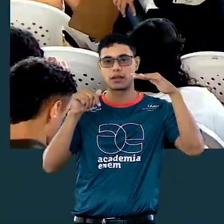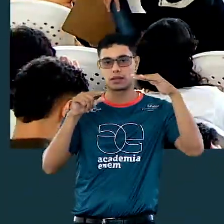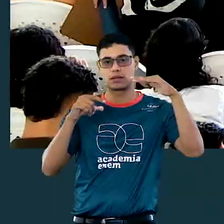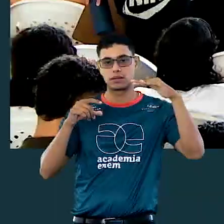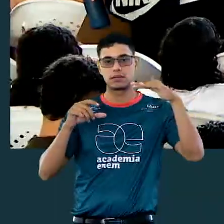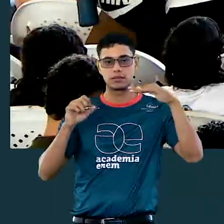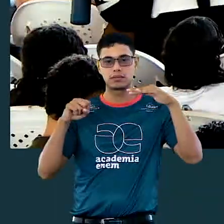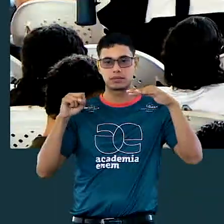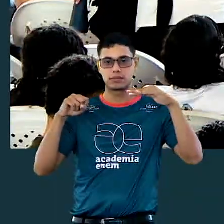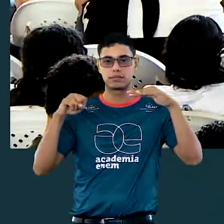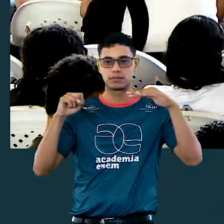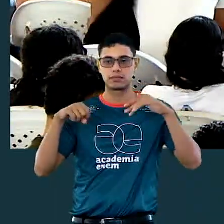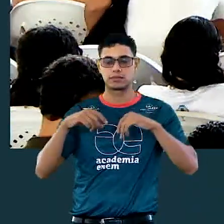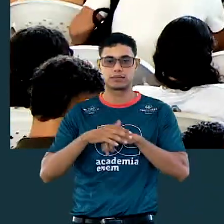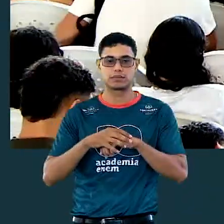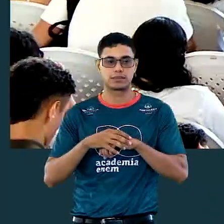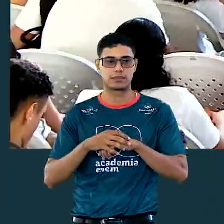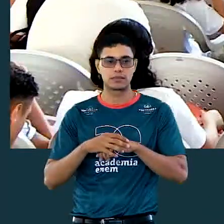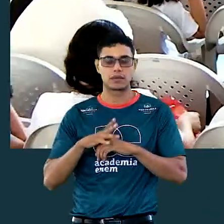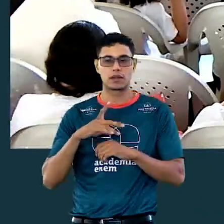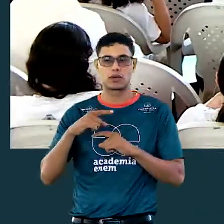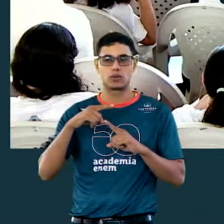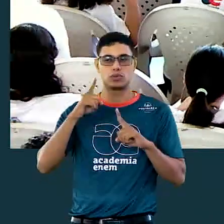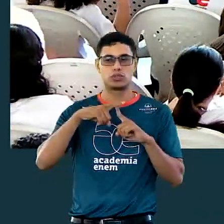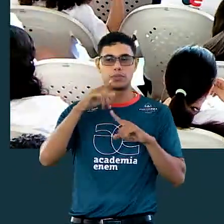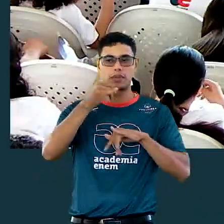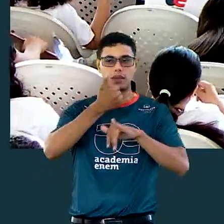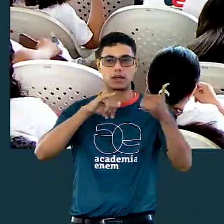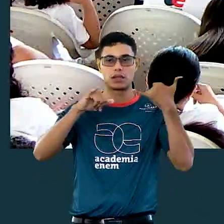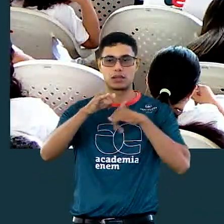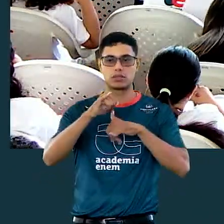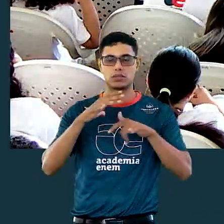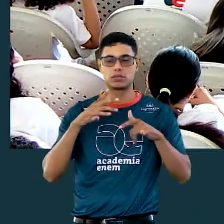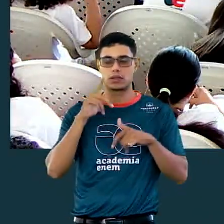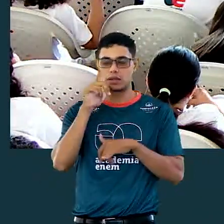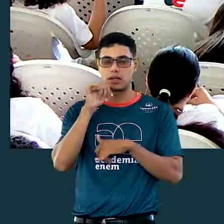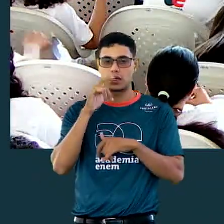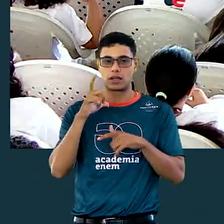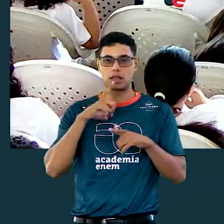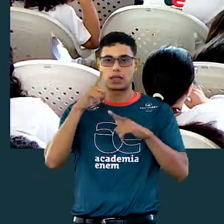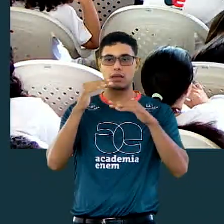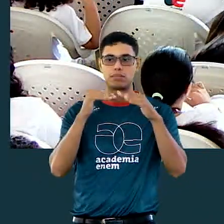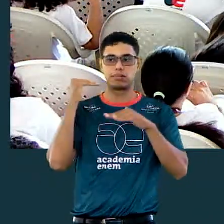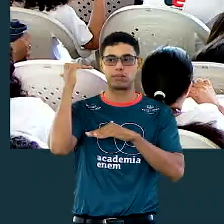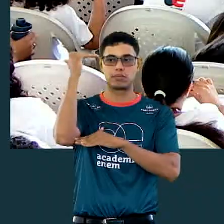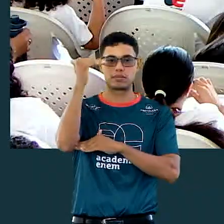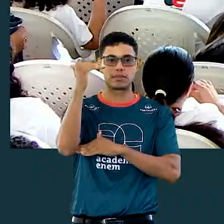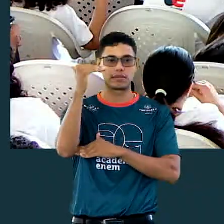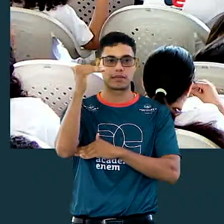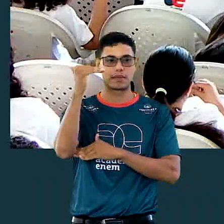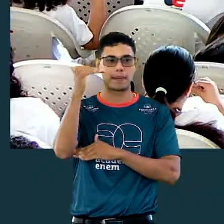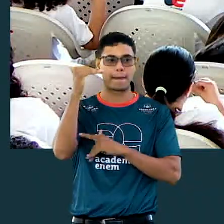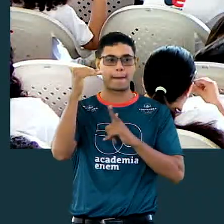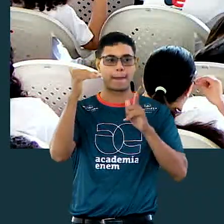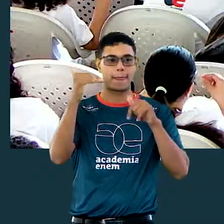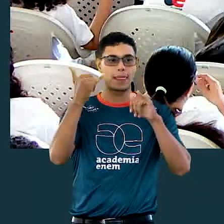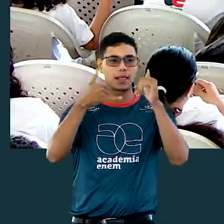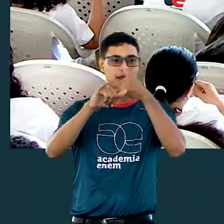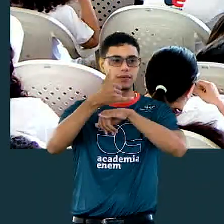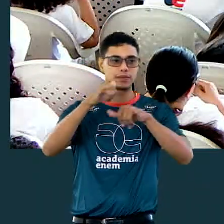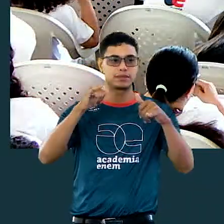altura? Sim. Que tipo de energia a água possui por estar lá em cima?